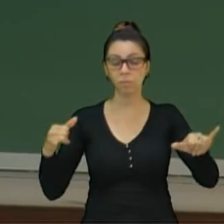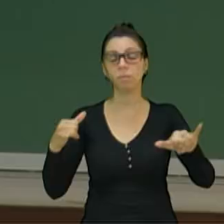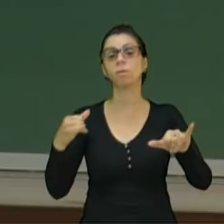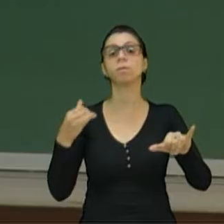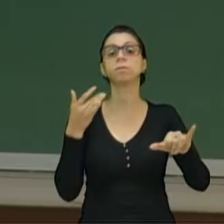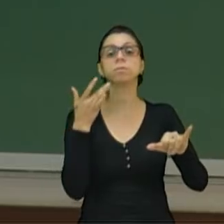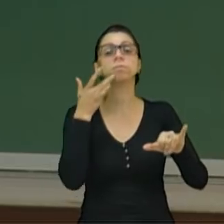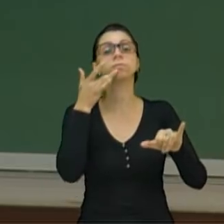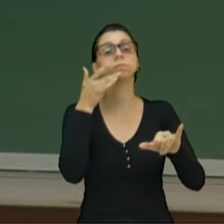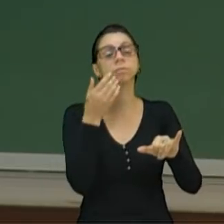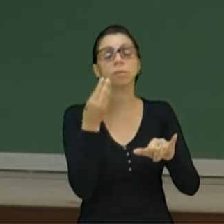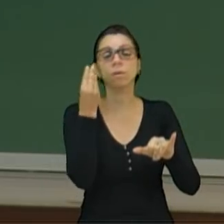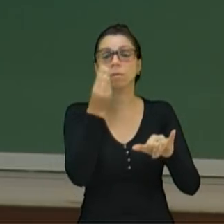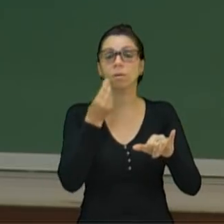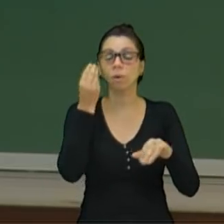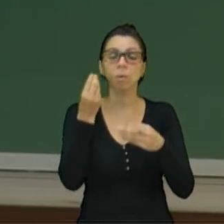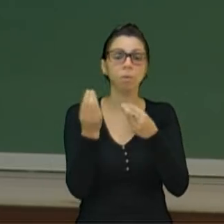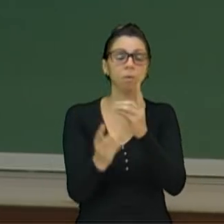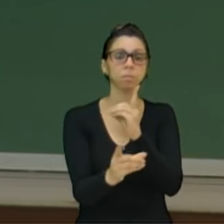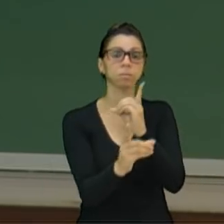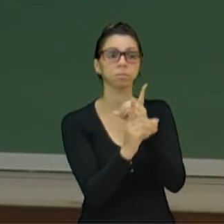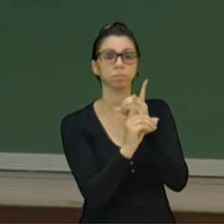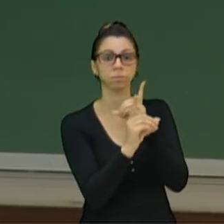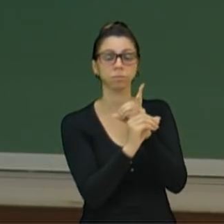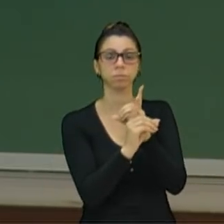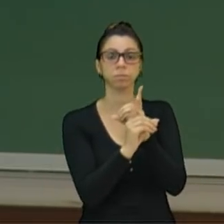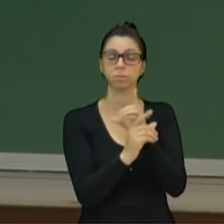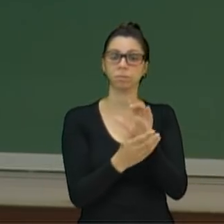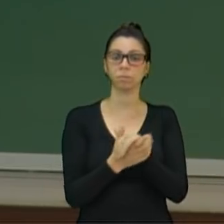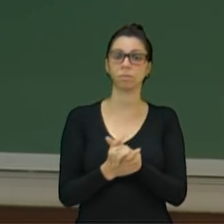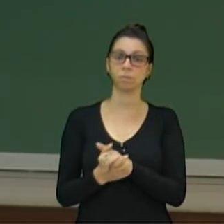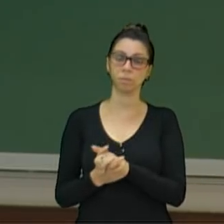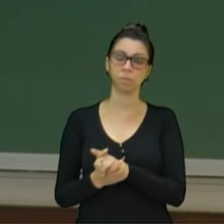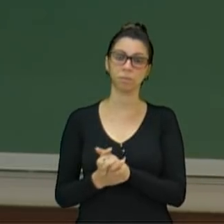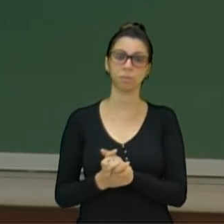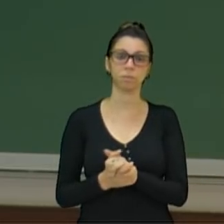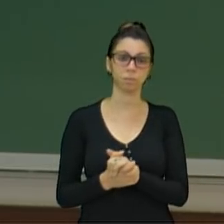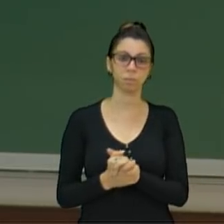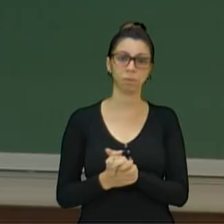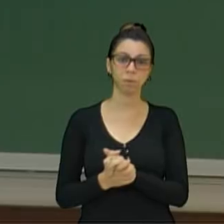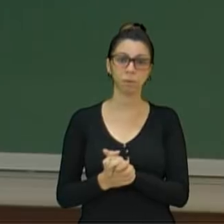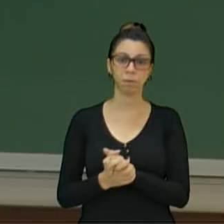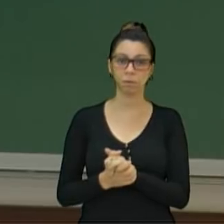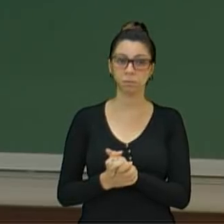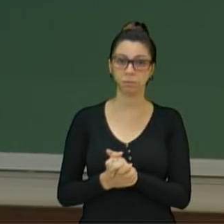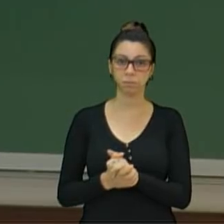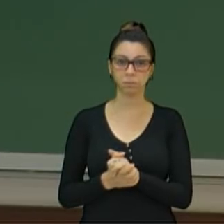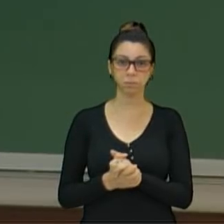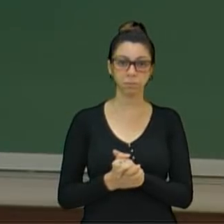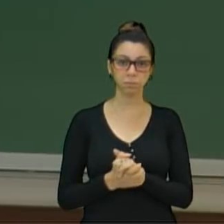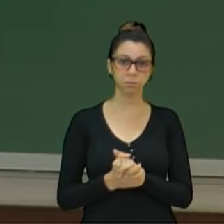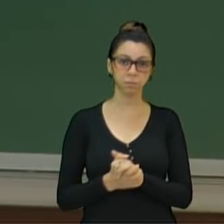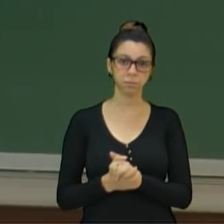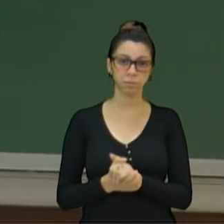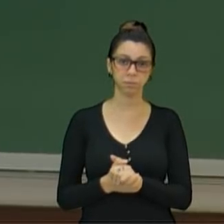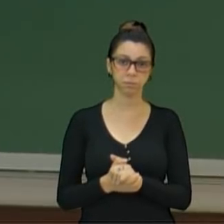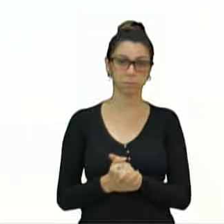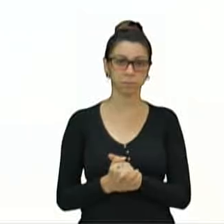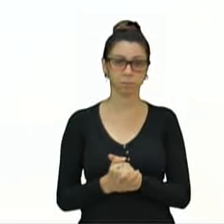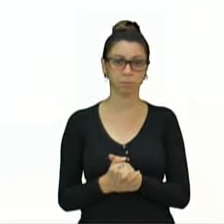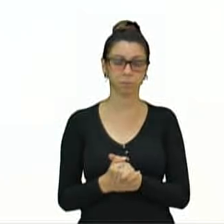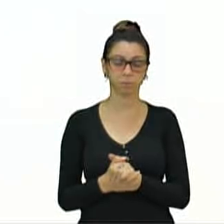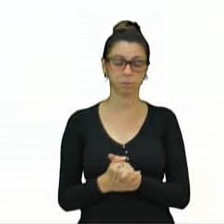foi descoberto, não vai interferir, né, por ser de 2 anos atrás. Então vamos na leitura? Acompanhem comigo.